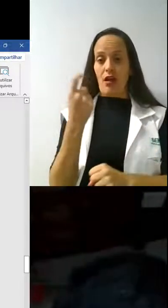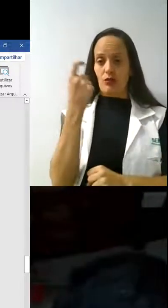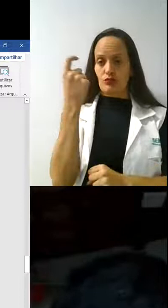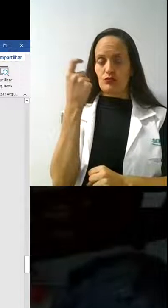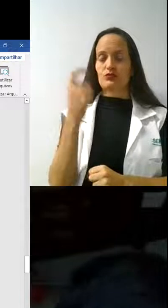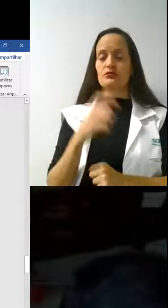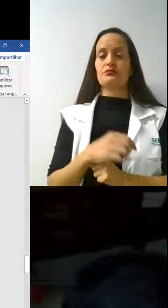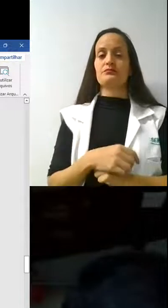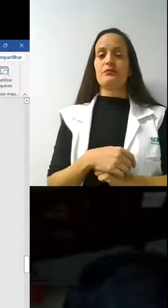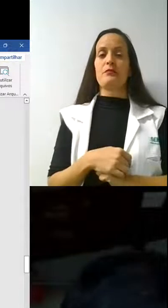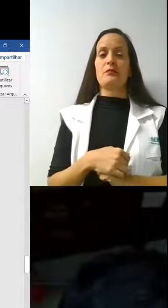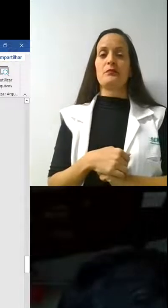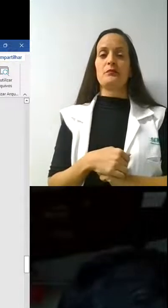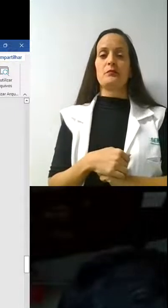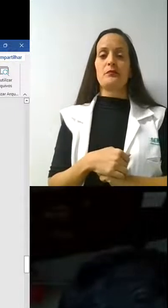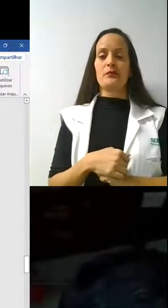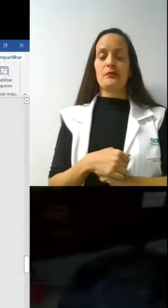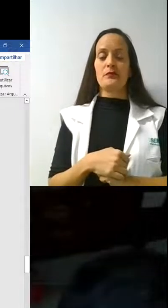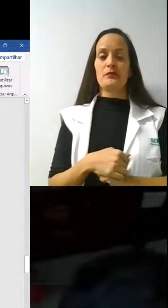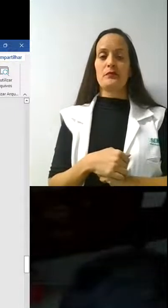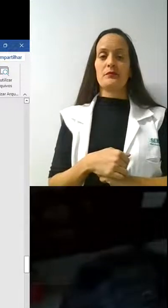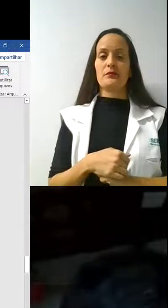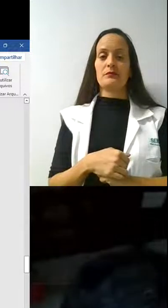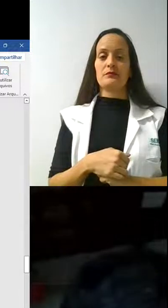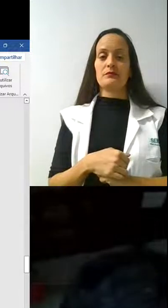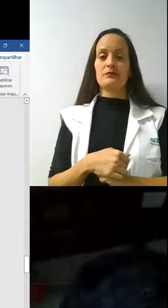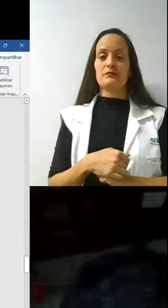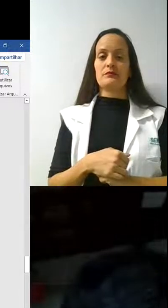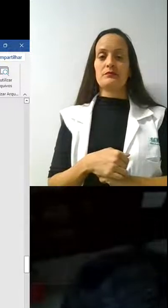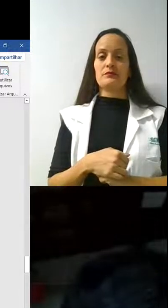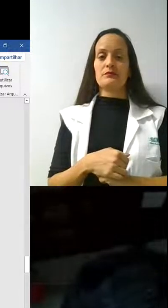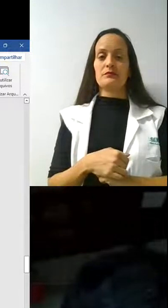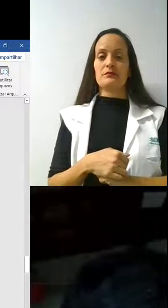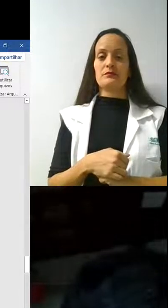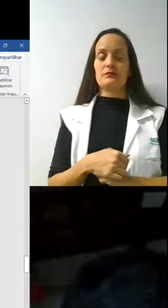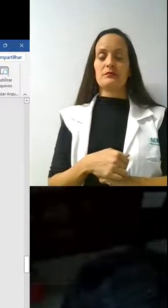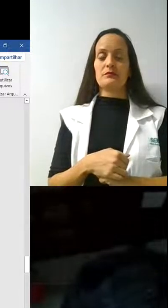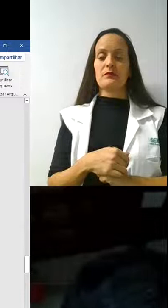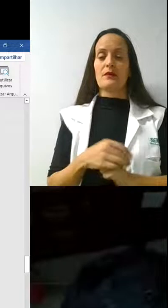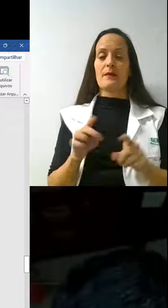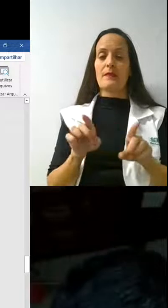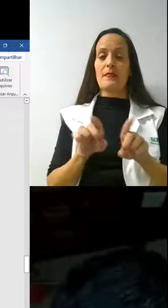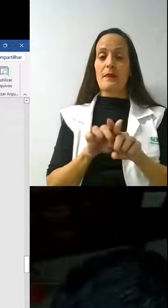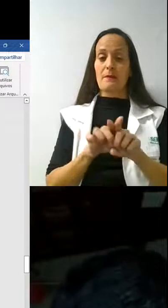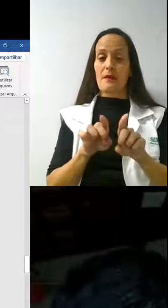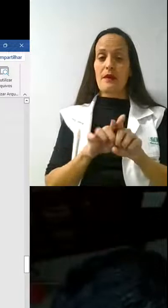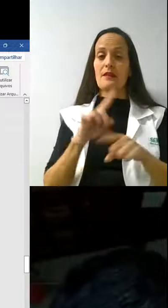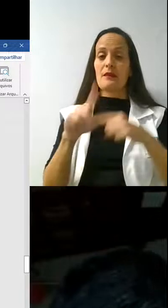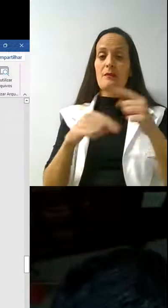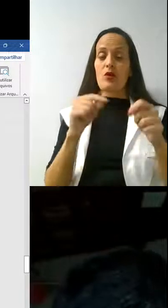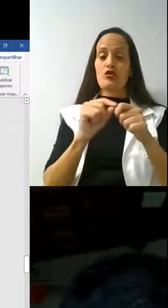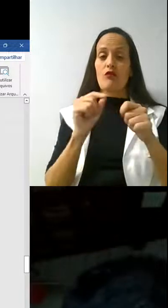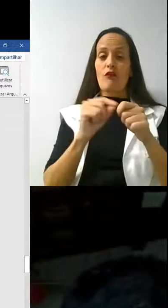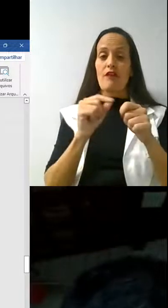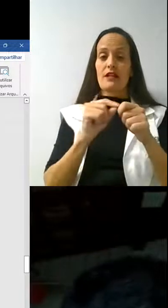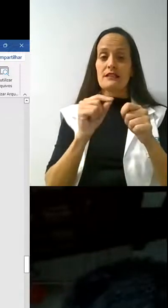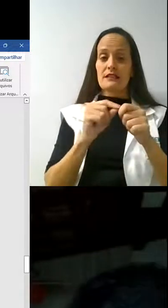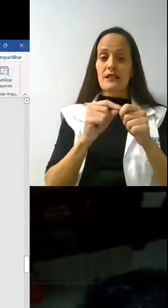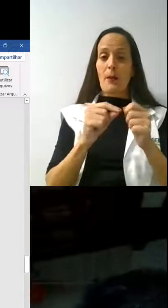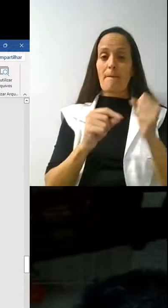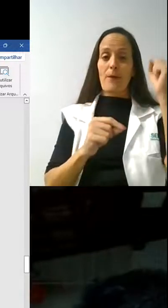e depois entre os postes o quê? 1 ao 7, que tem 35 metros cada um. E aí a gente vai ver qual que é a